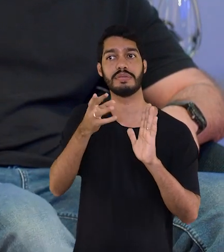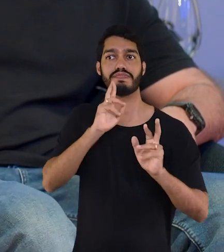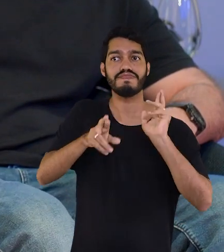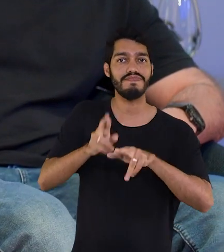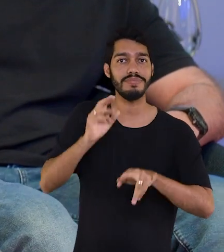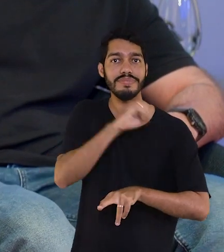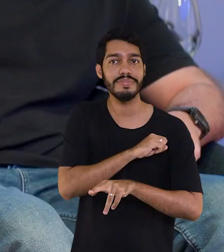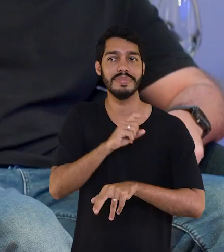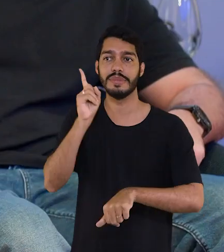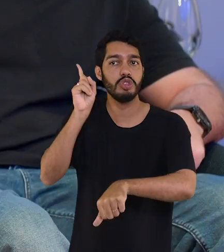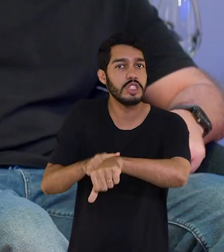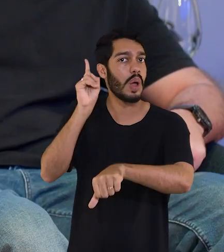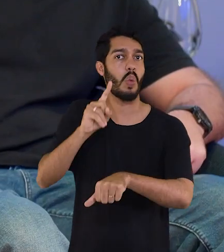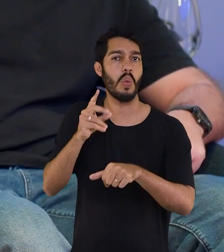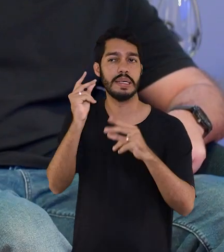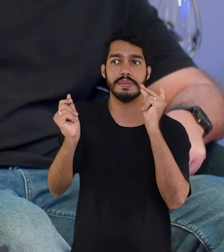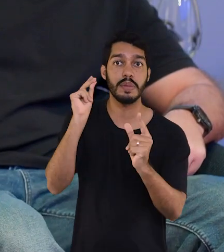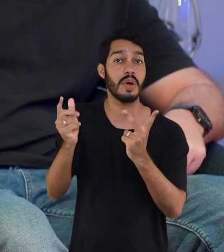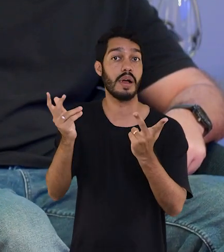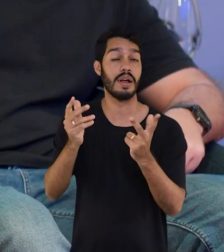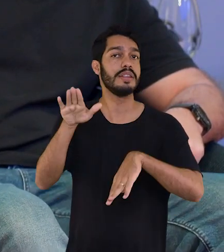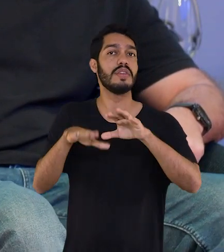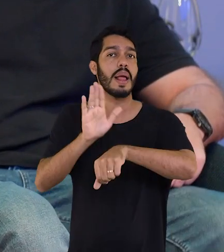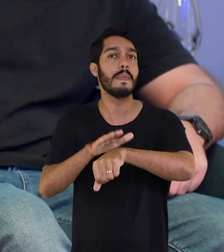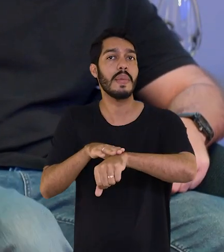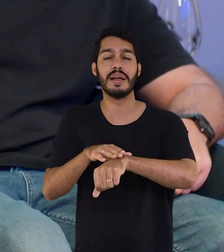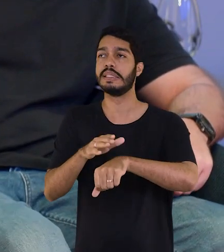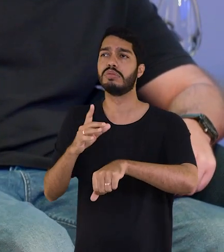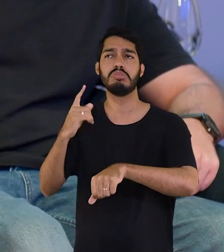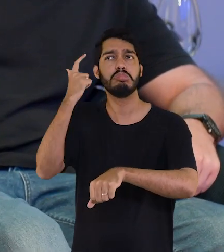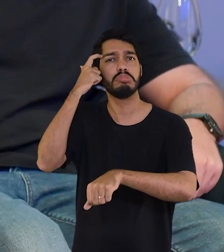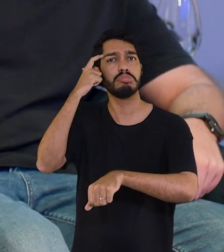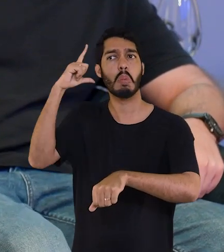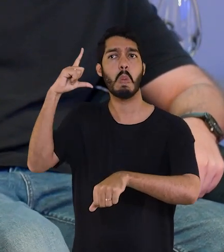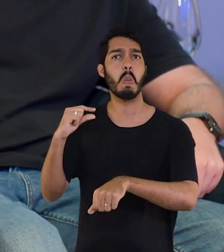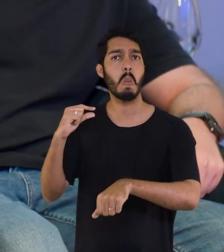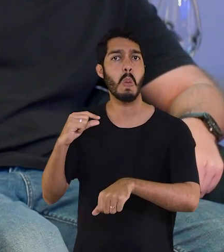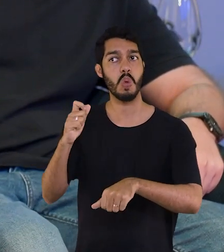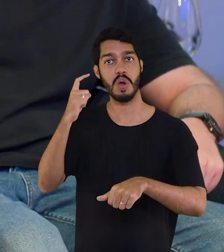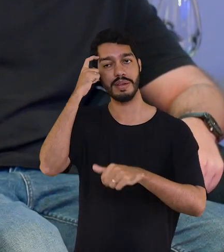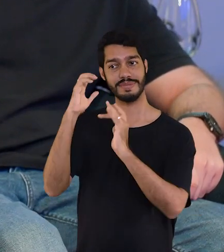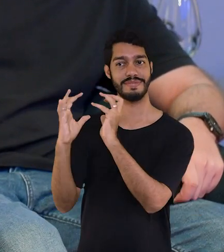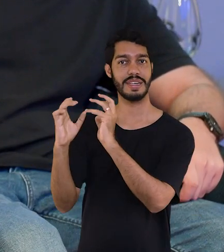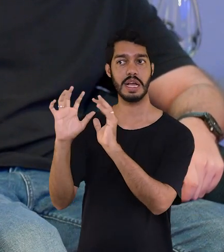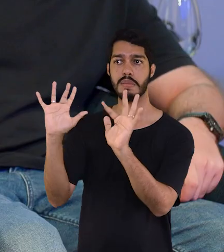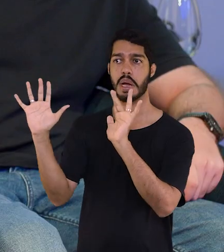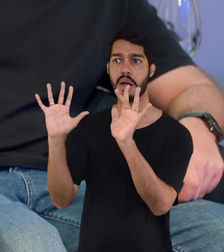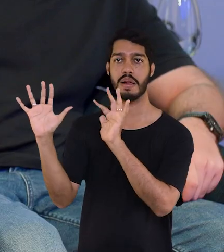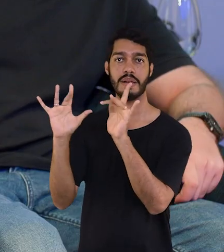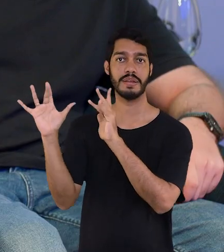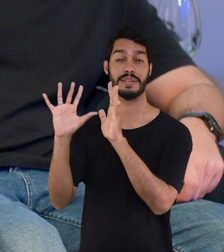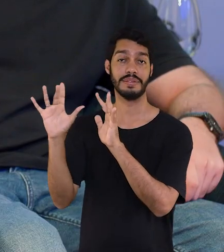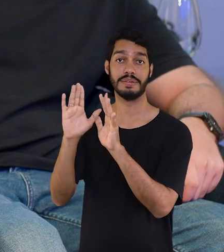isso. Respostas rápidas, imediatas e perdem um pouco do senso de fixação de comunicação no